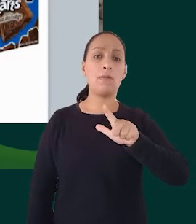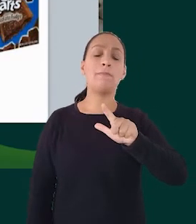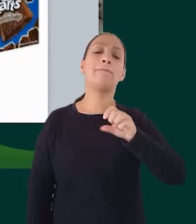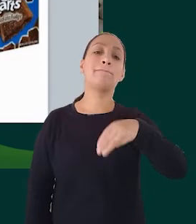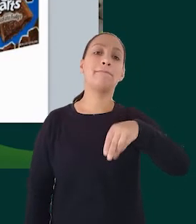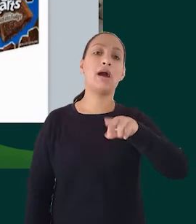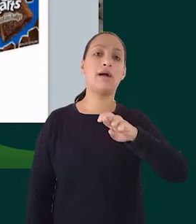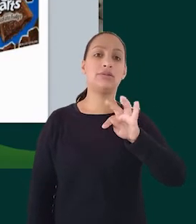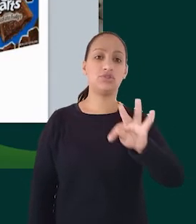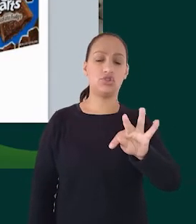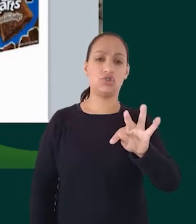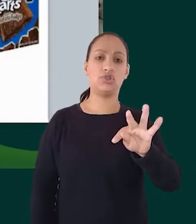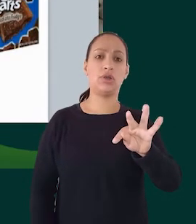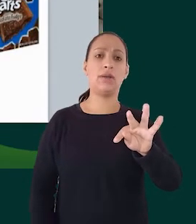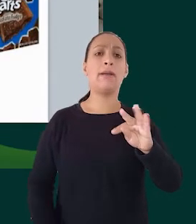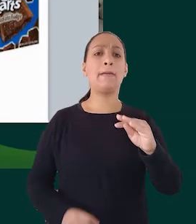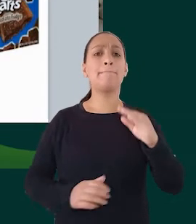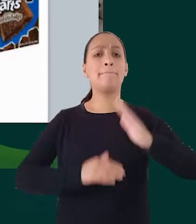que antecediam